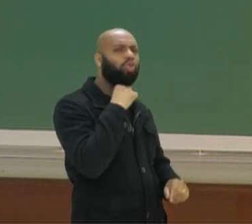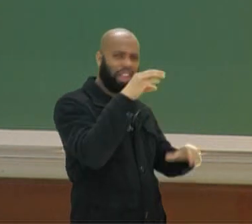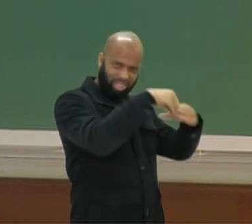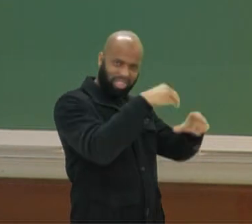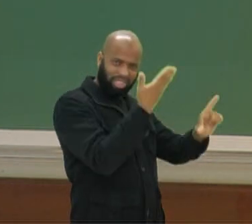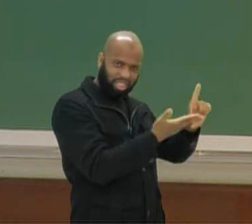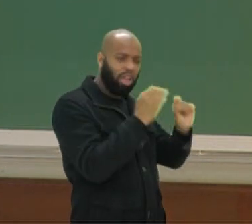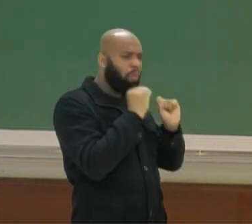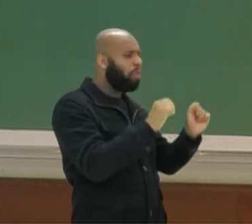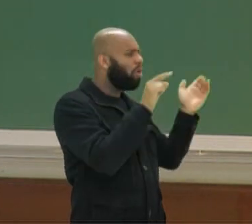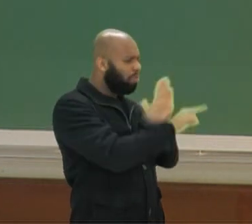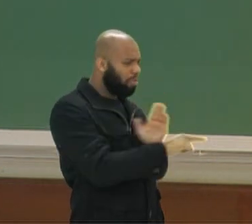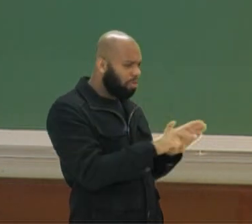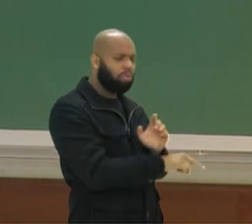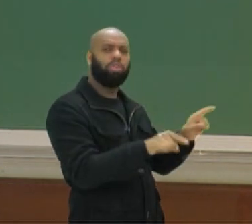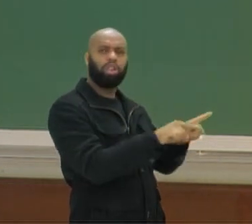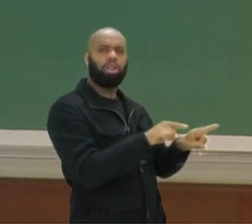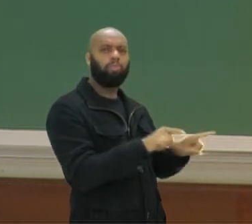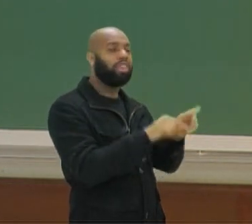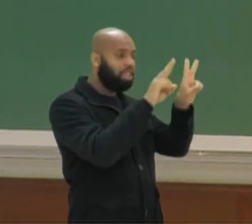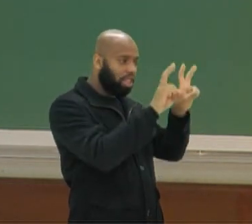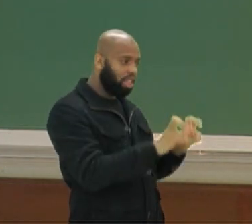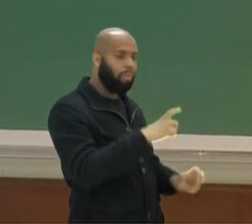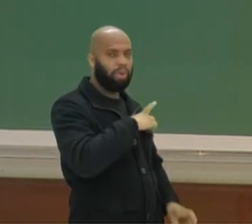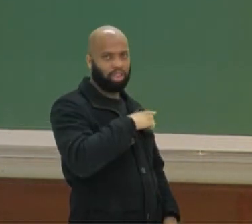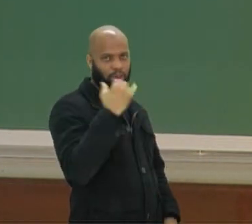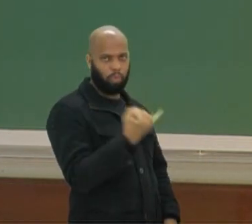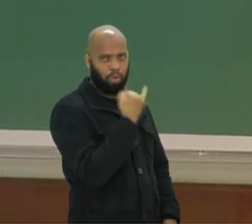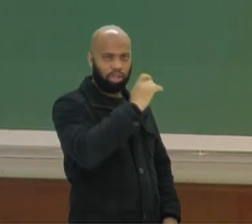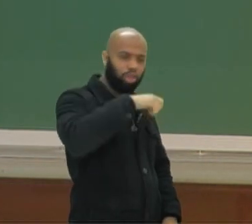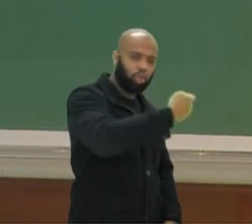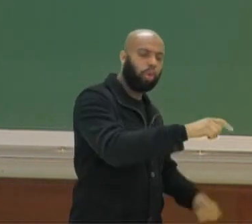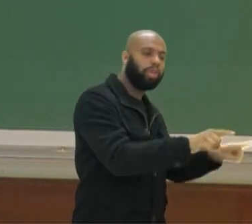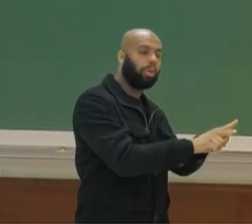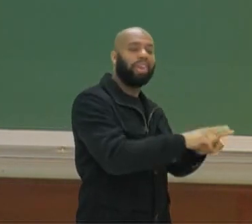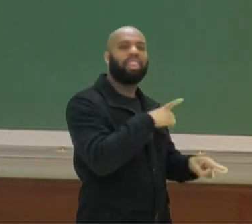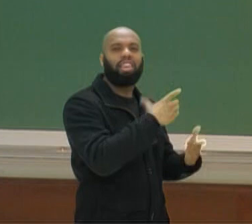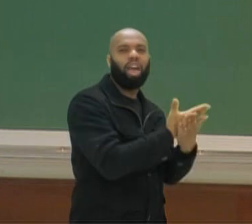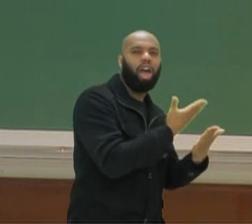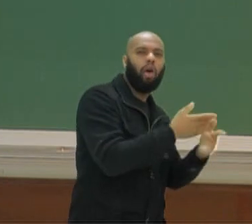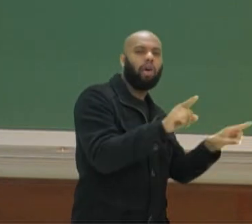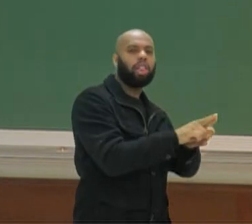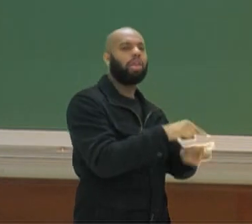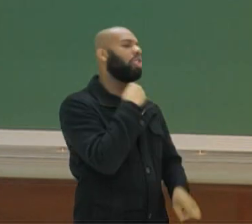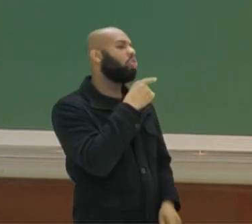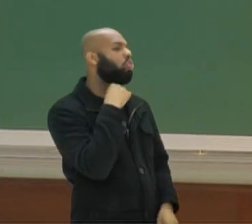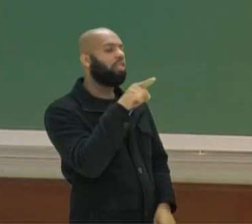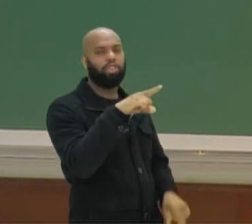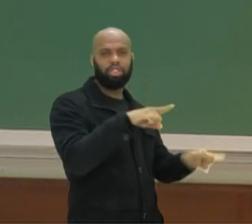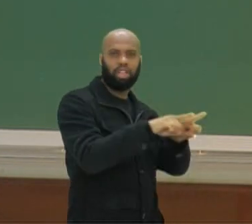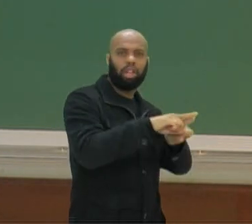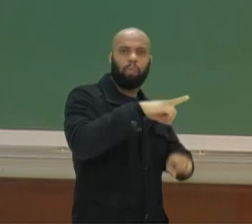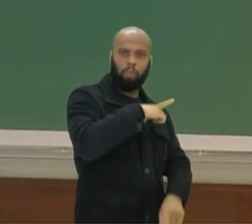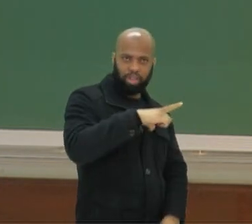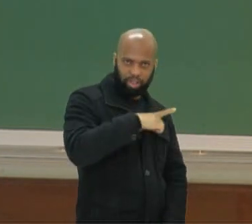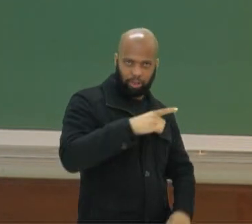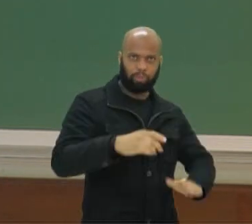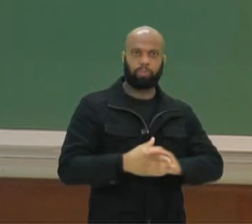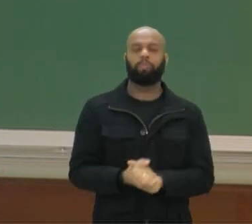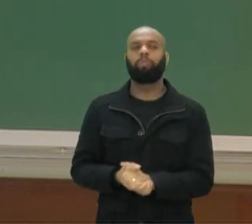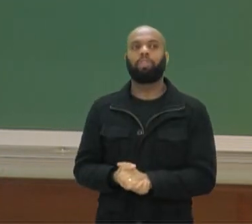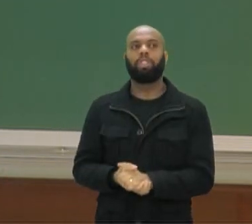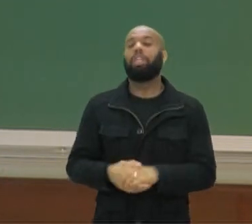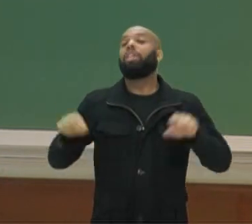poder conversar com o teu professor sobre os assuntos relevantes em relação às aulas ou qualquer dúvida, questionamento que você possa vir a ter, tá